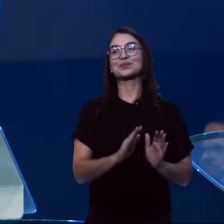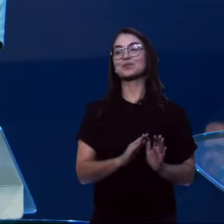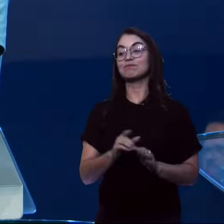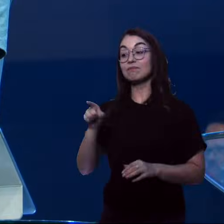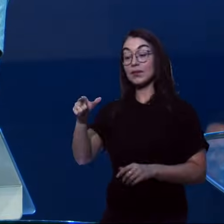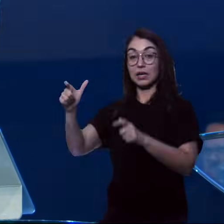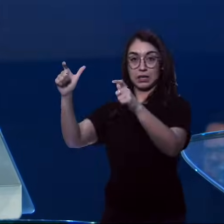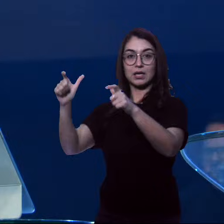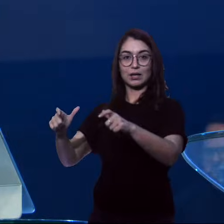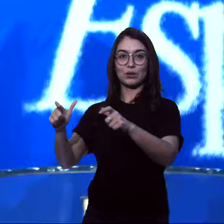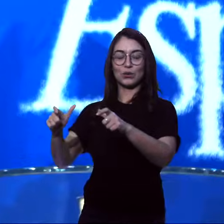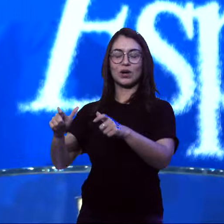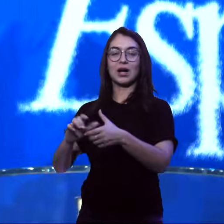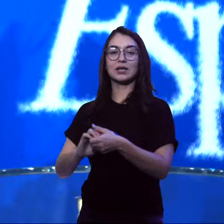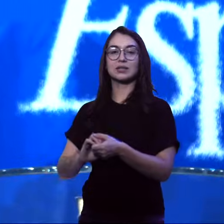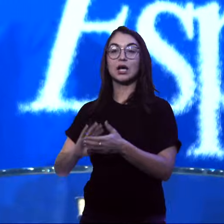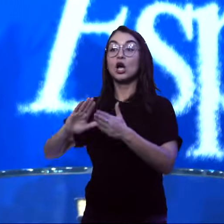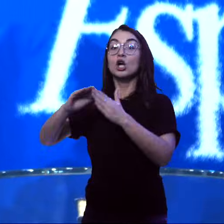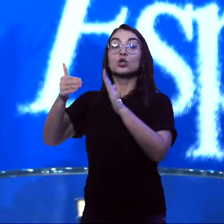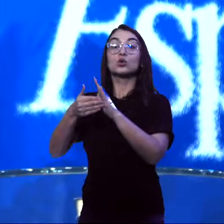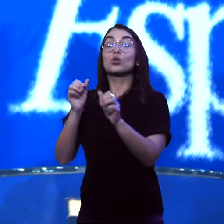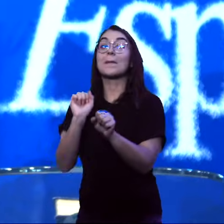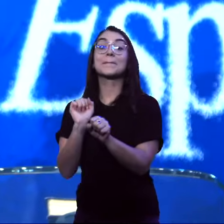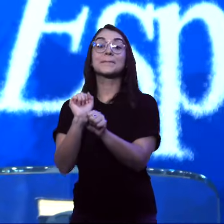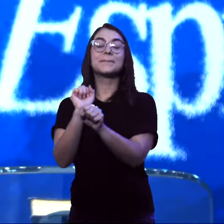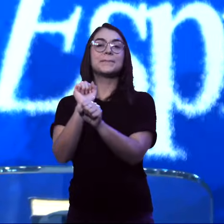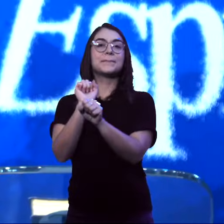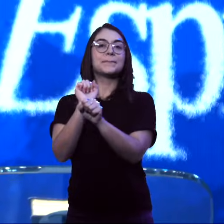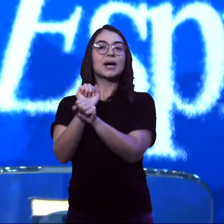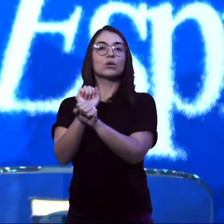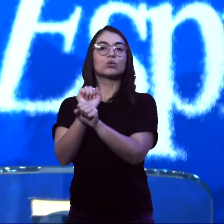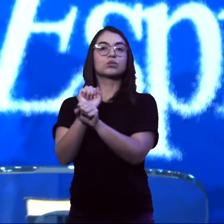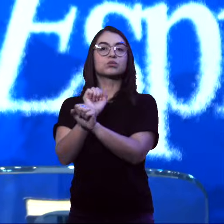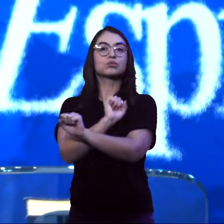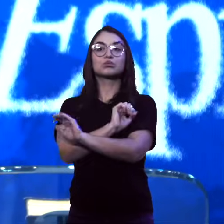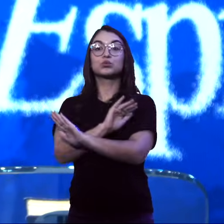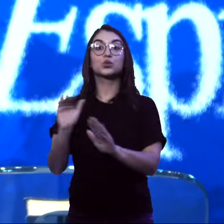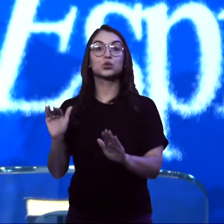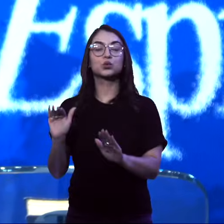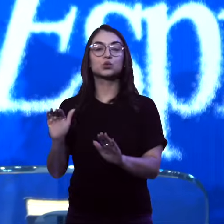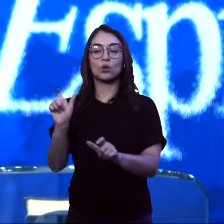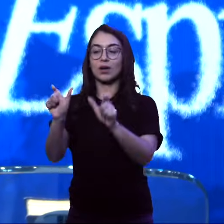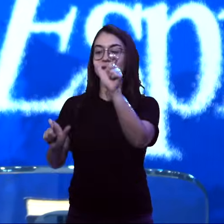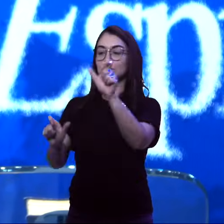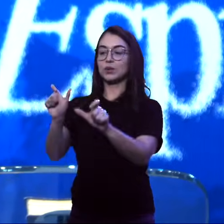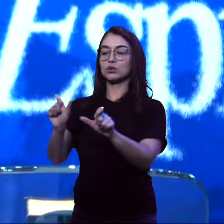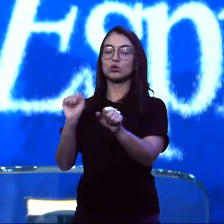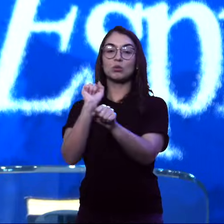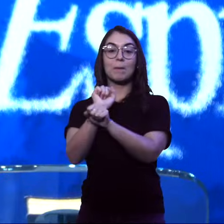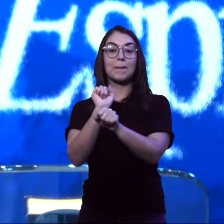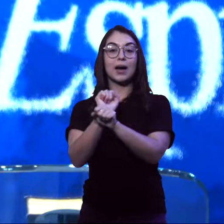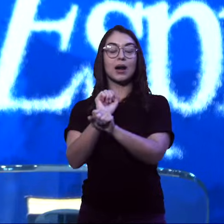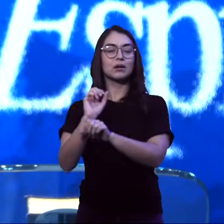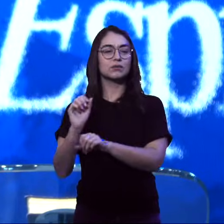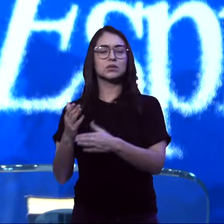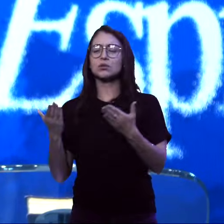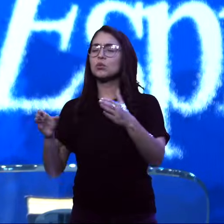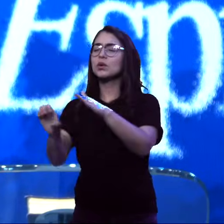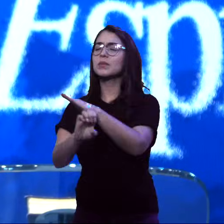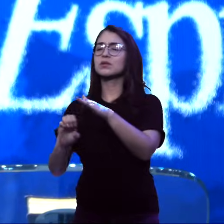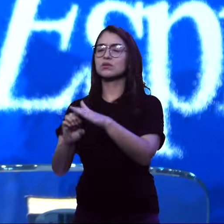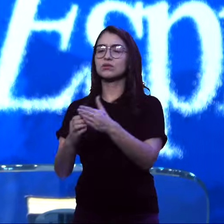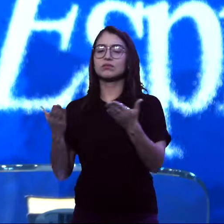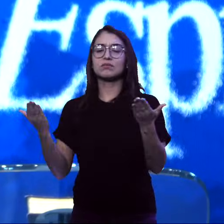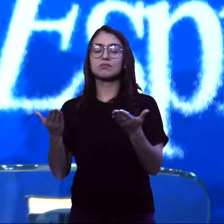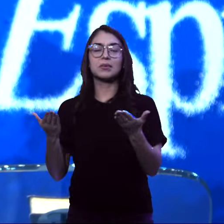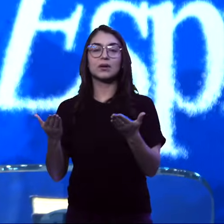parou tudo o que estava acontecendo na fábrica, a produção parou, os funcionários pararam, e o dono da fábrica falou: faça um